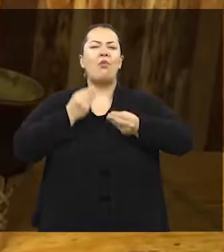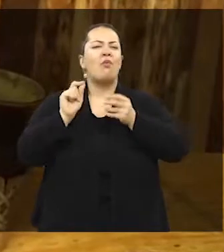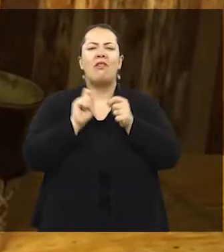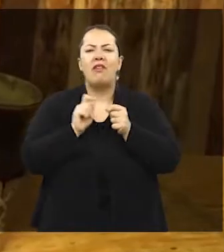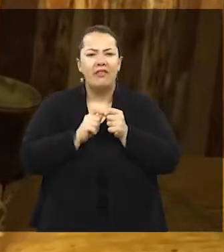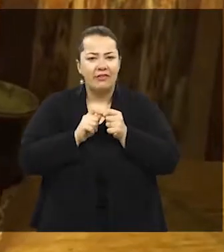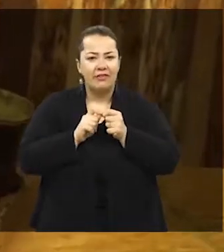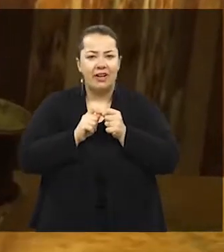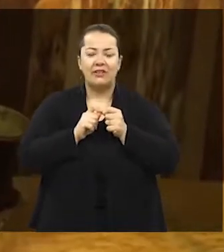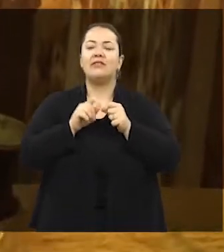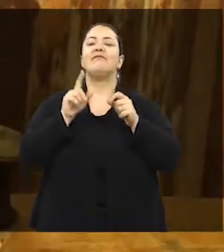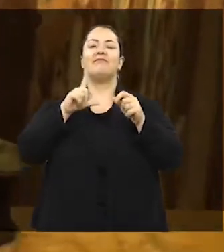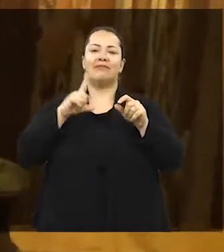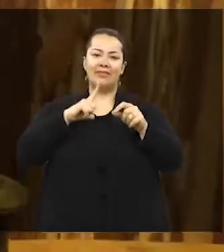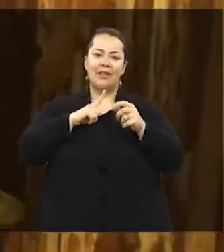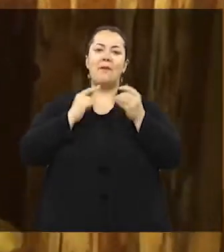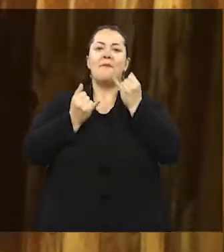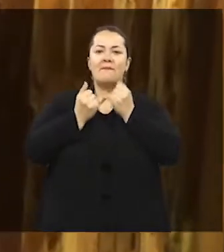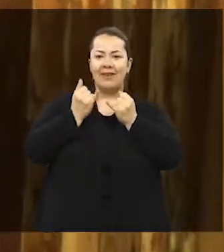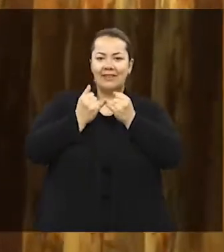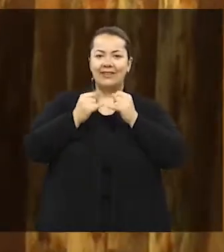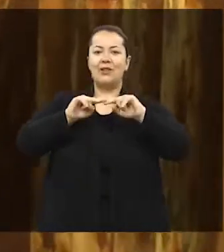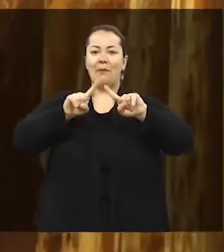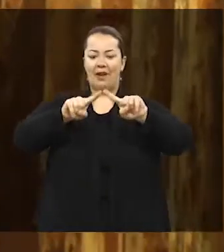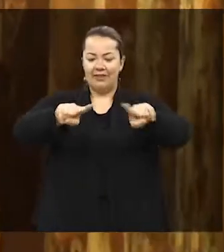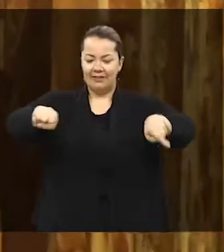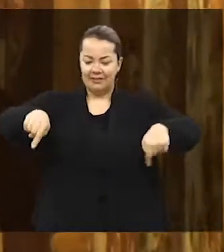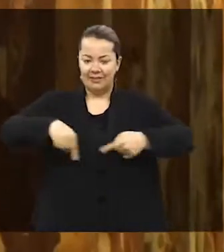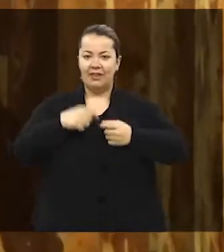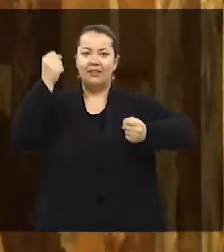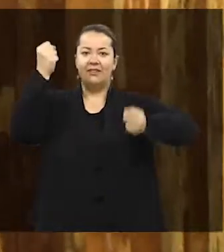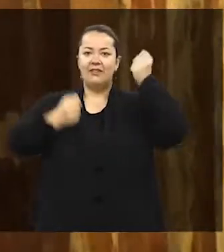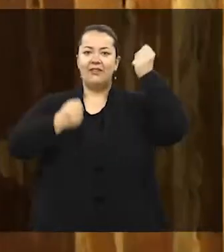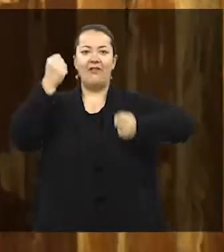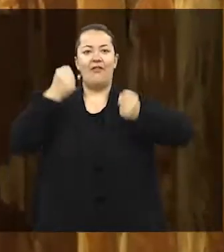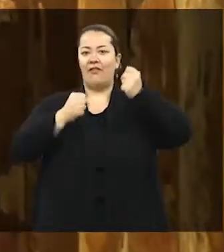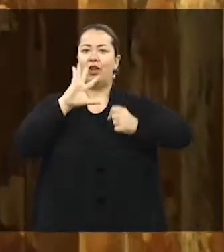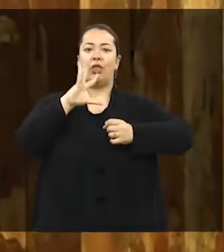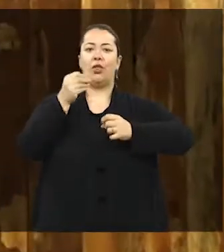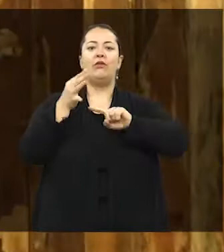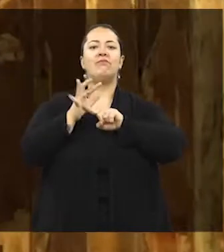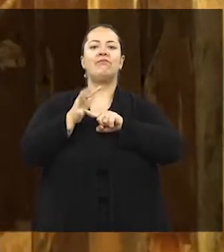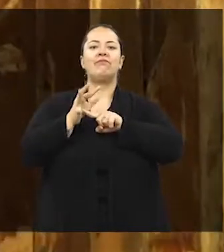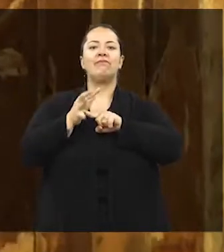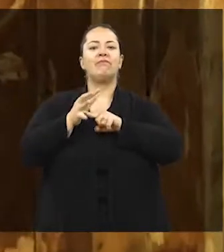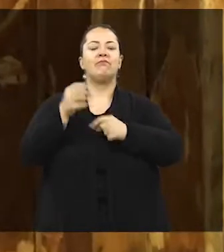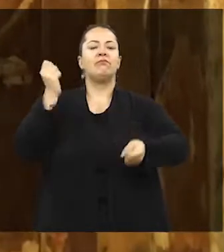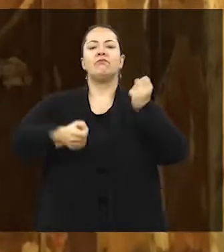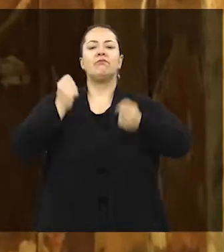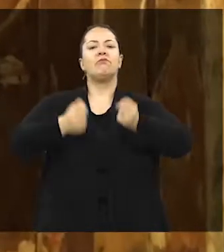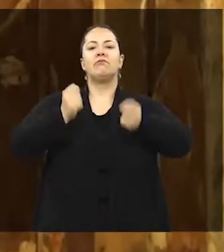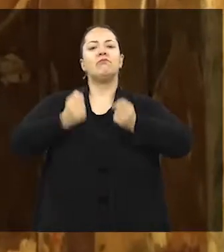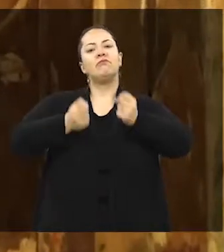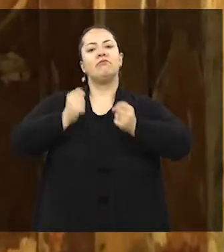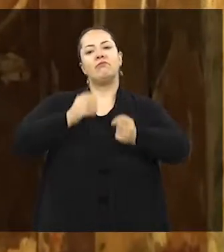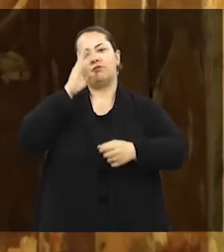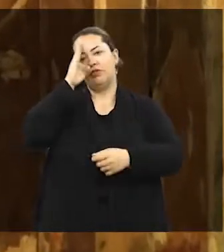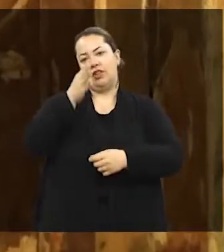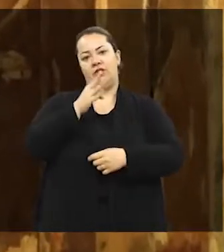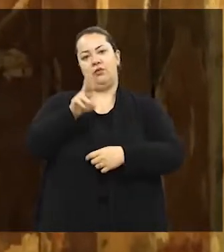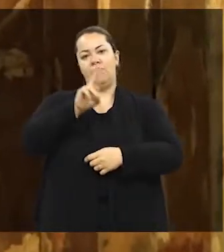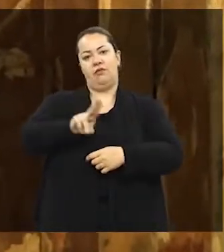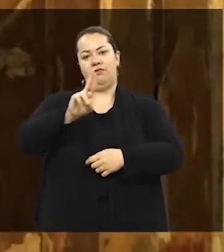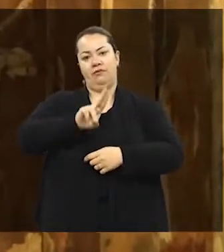e eram socadas com o soque. Hoje em dia é uma cancha mecanizada com os soques